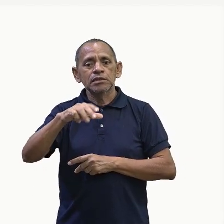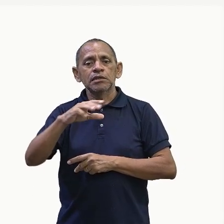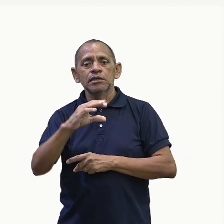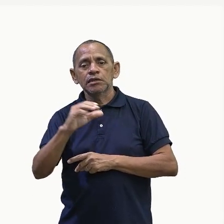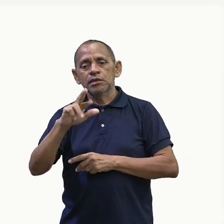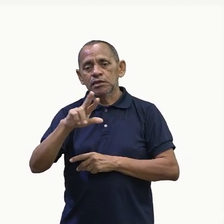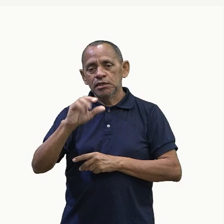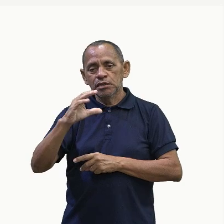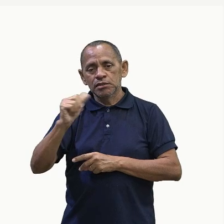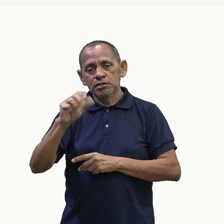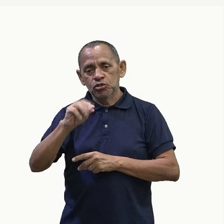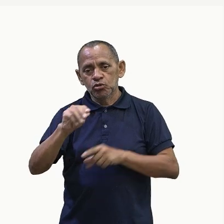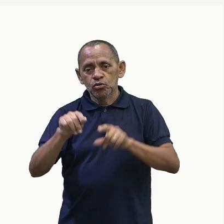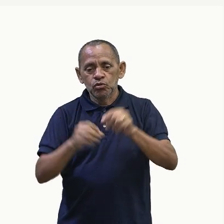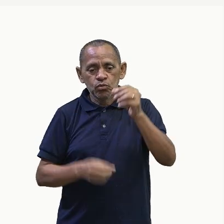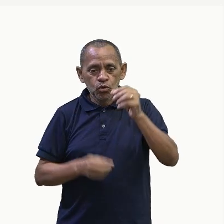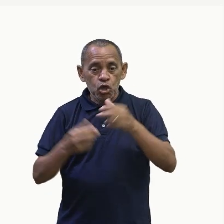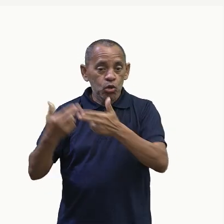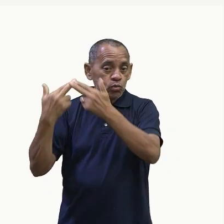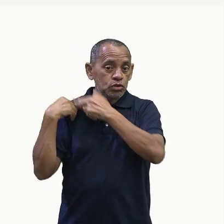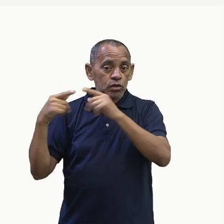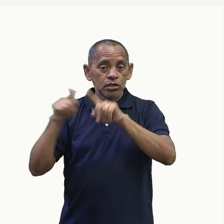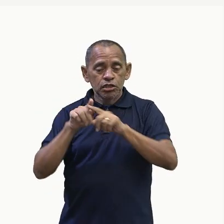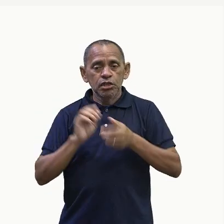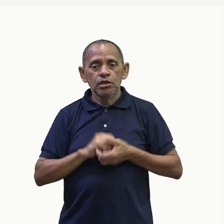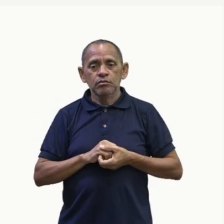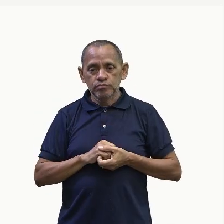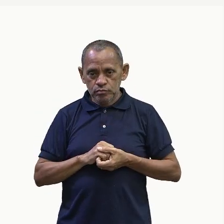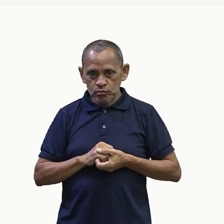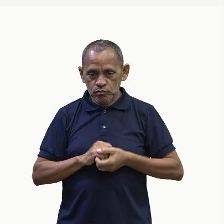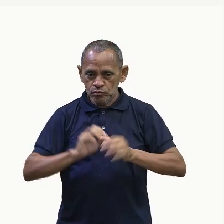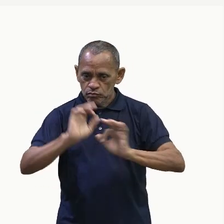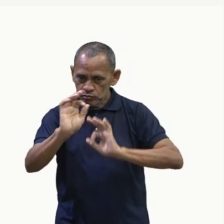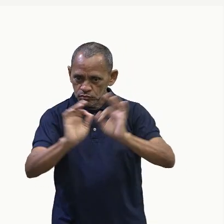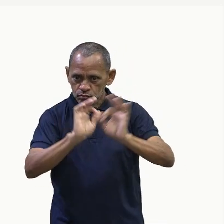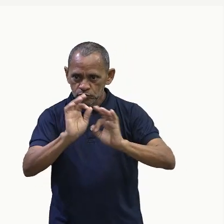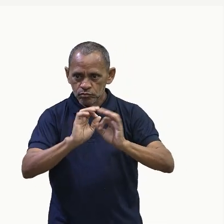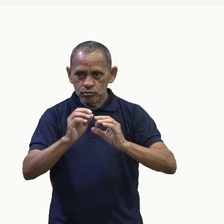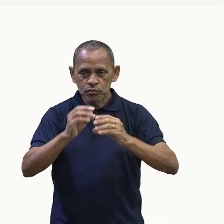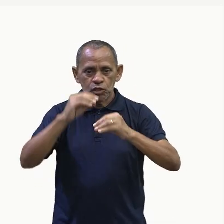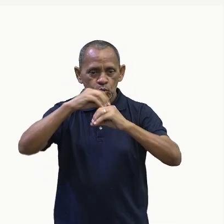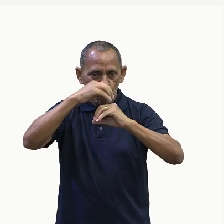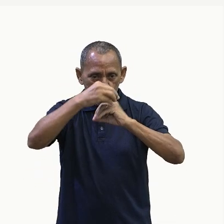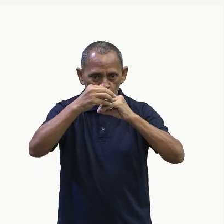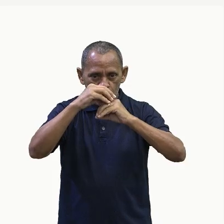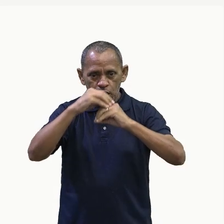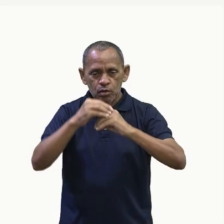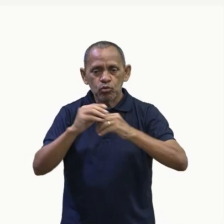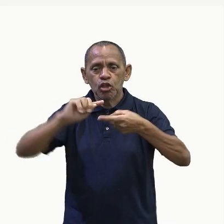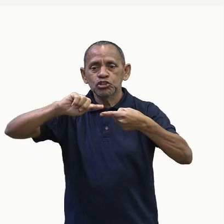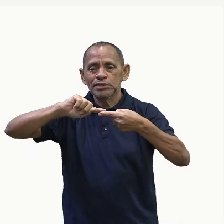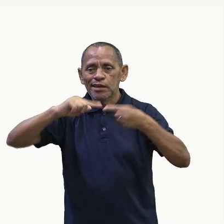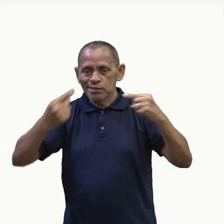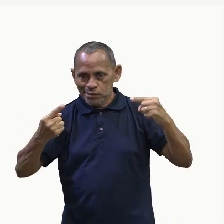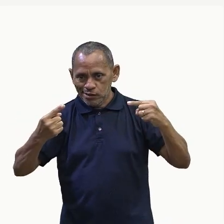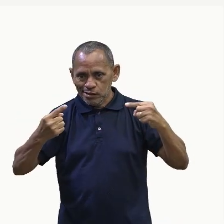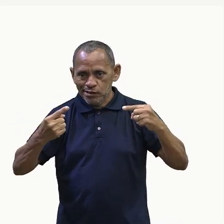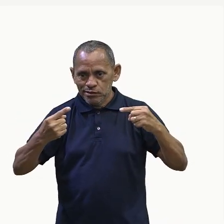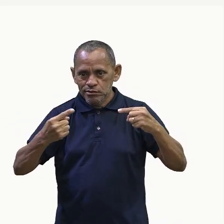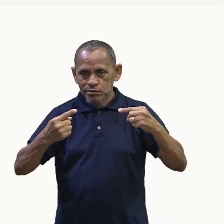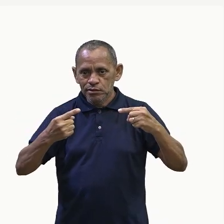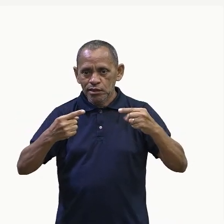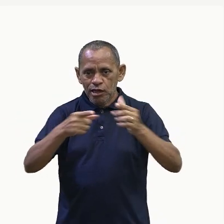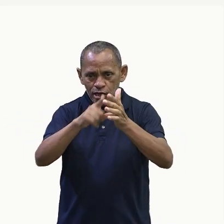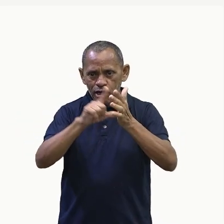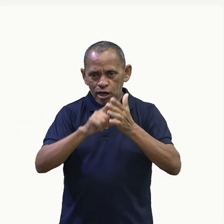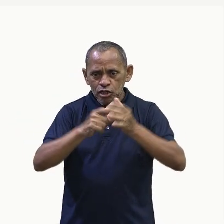pela formação de uma molécula de RNA, aqui, ó, que eu havia comentado com vocês,